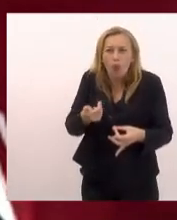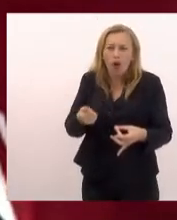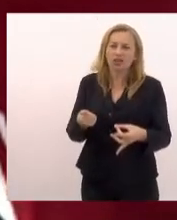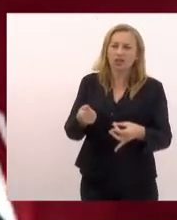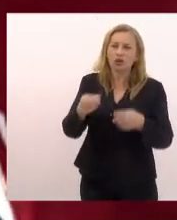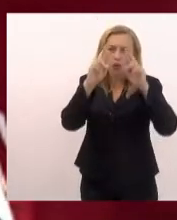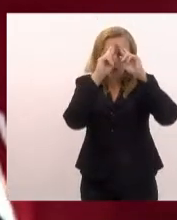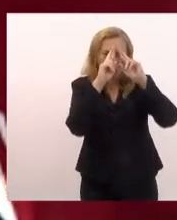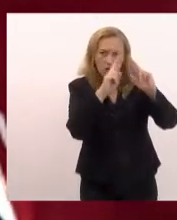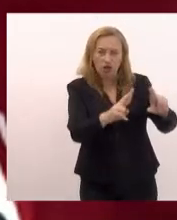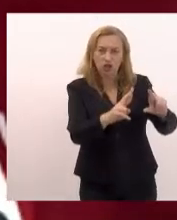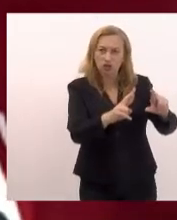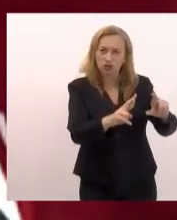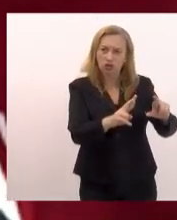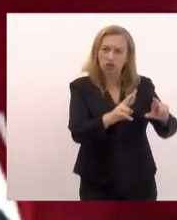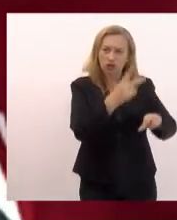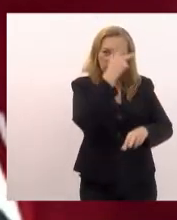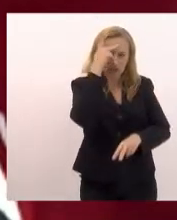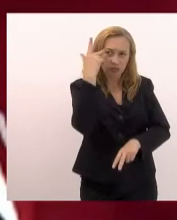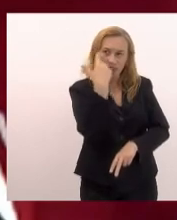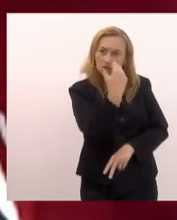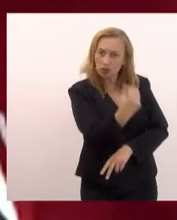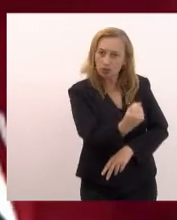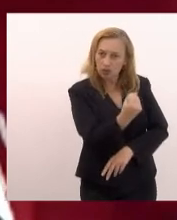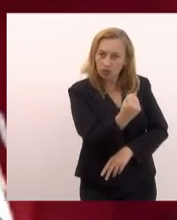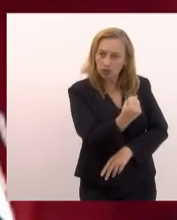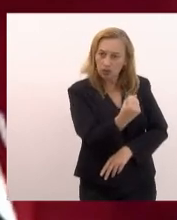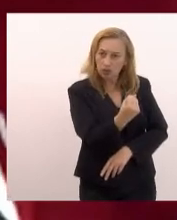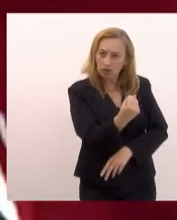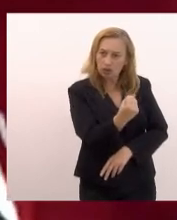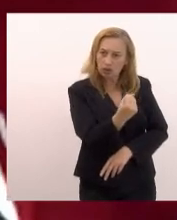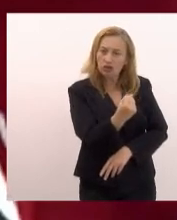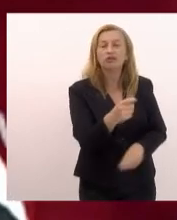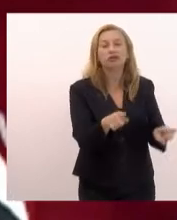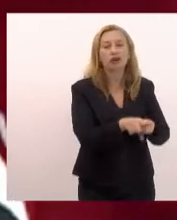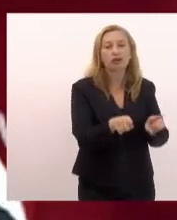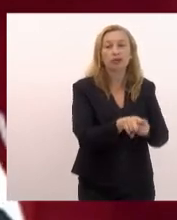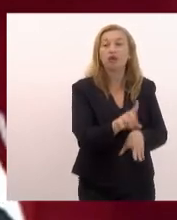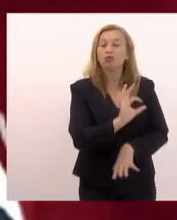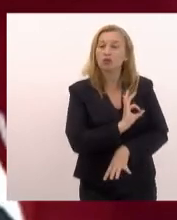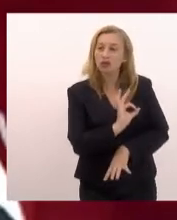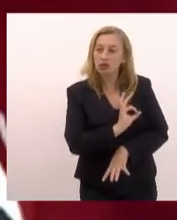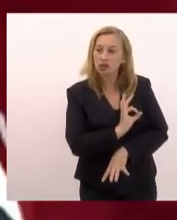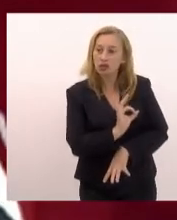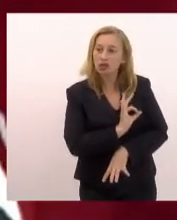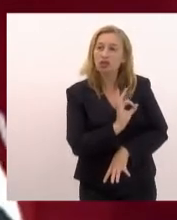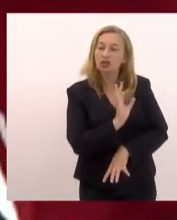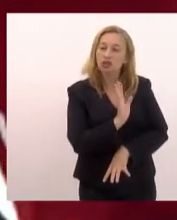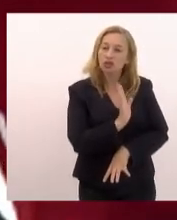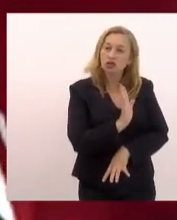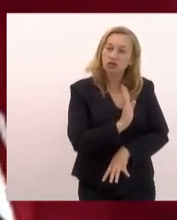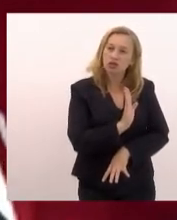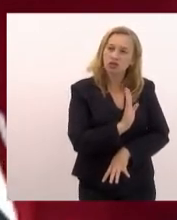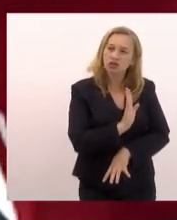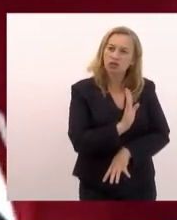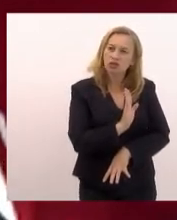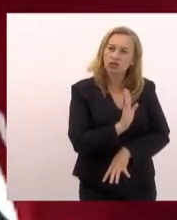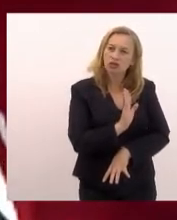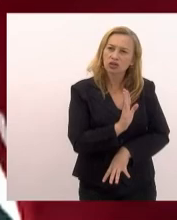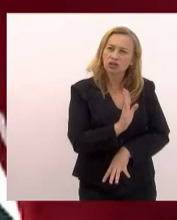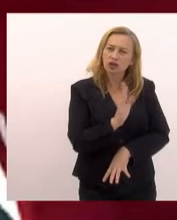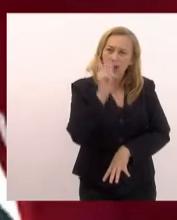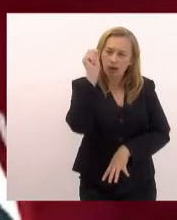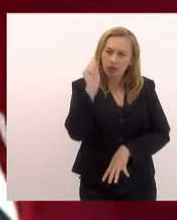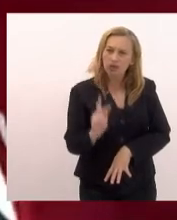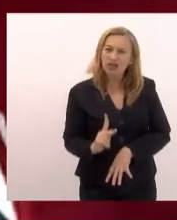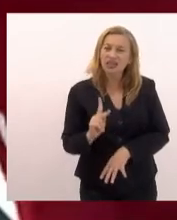respeito aos pensionistas, e aos policiais que já foram reformados depois de contribuir